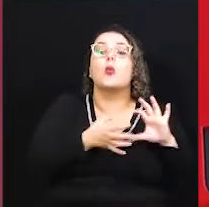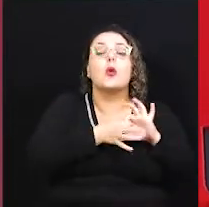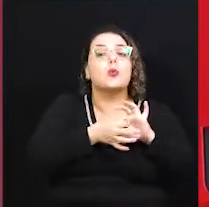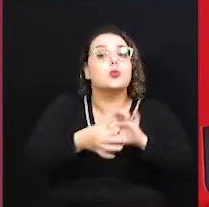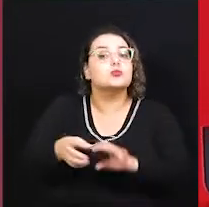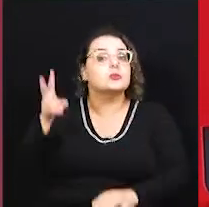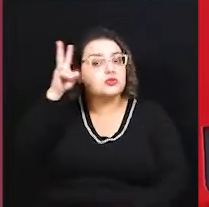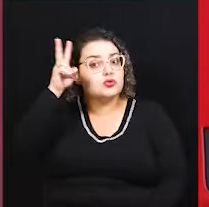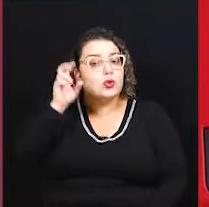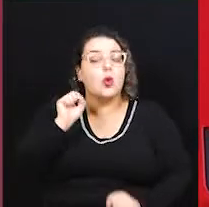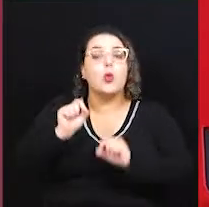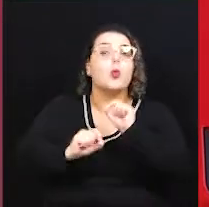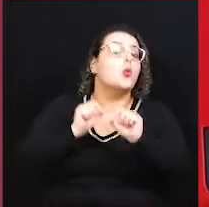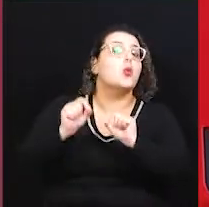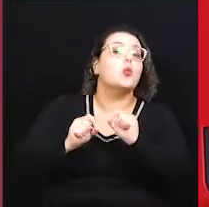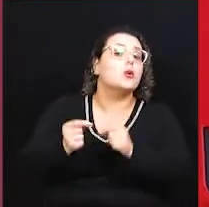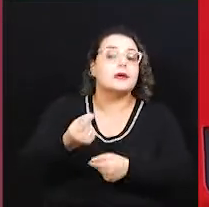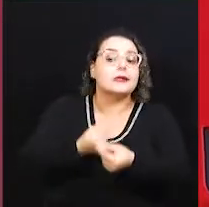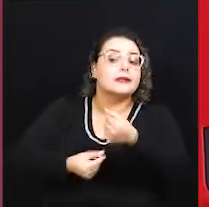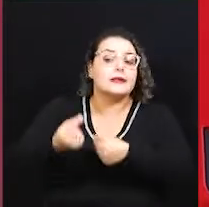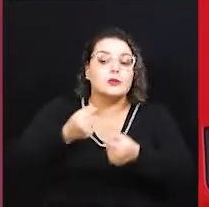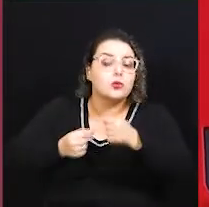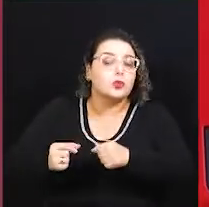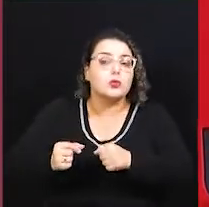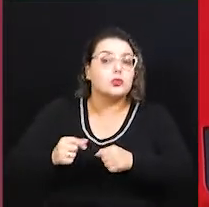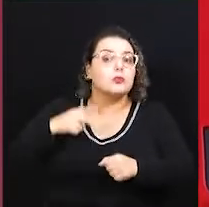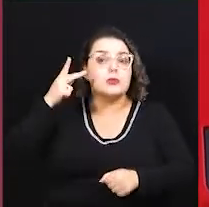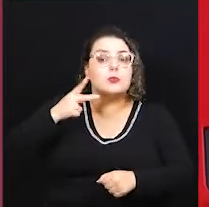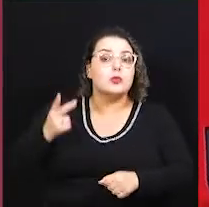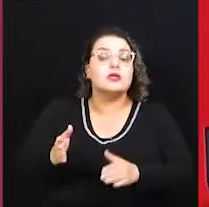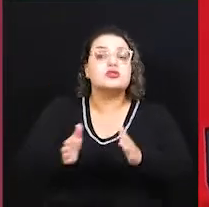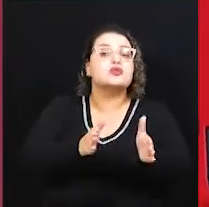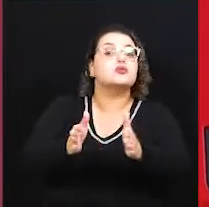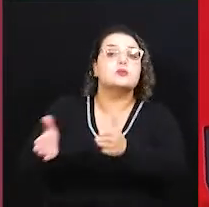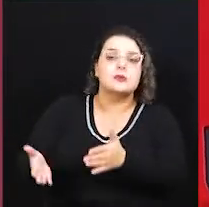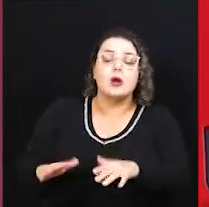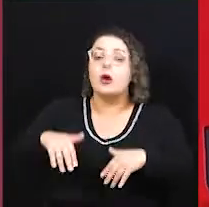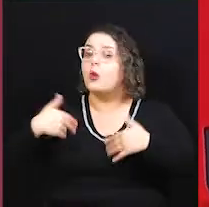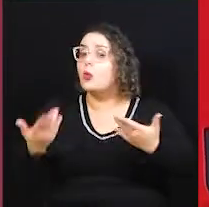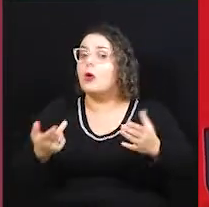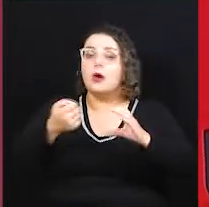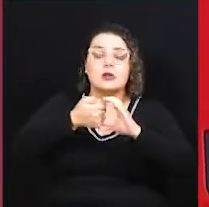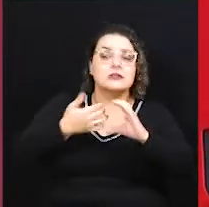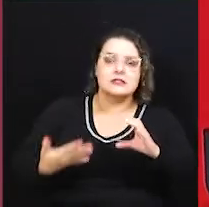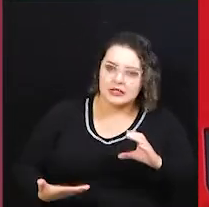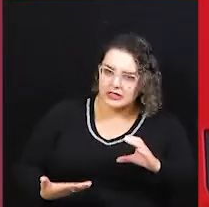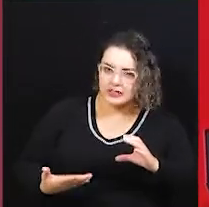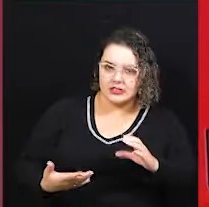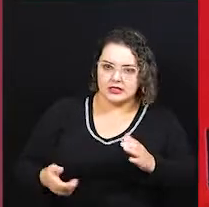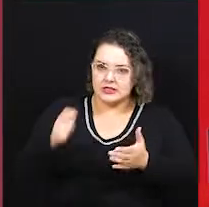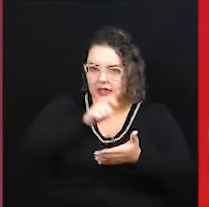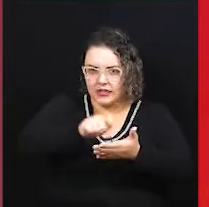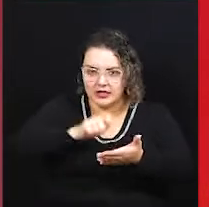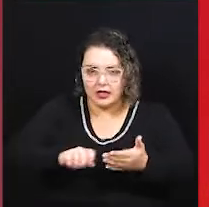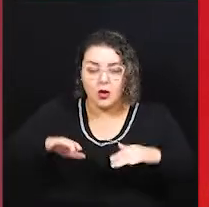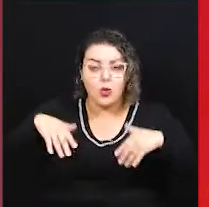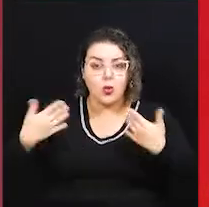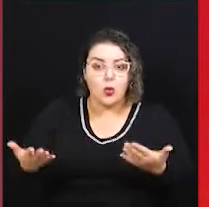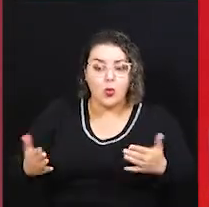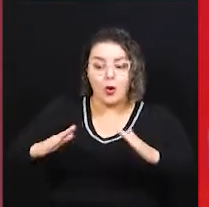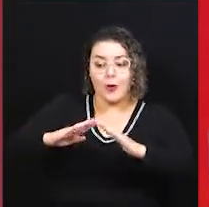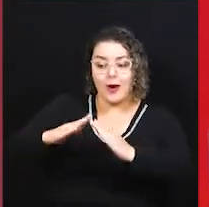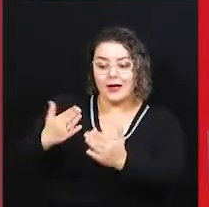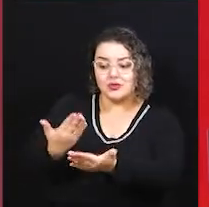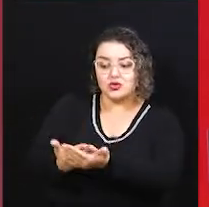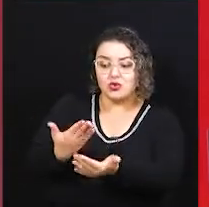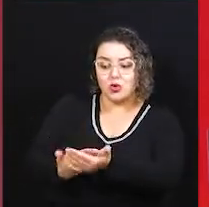Qual é o contexto histórico? O que é que acontecia na economia, na política da época? Quais são as características do autor? Qual é a escola literária